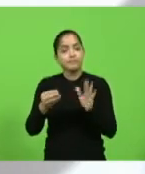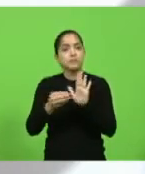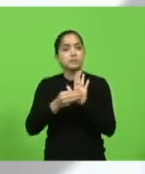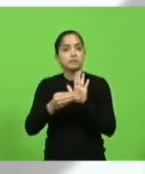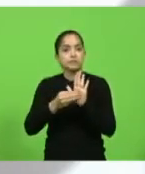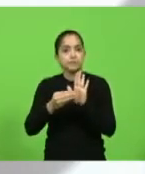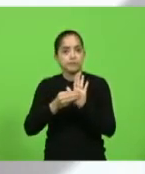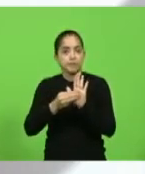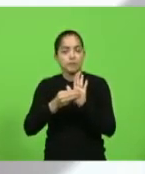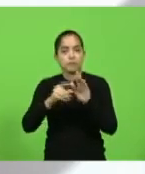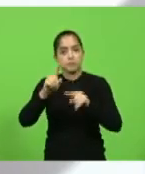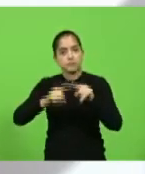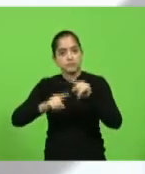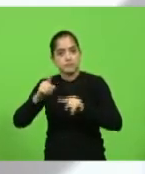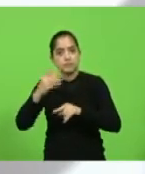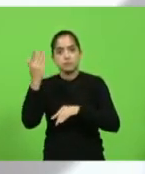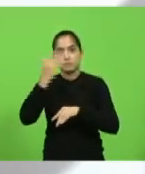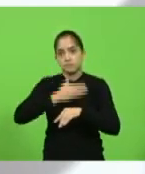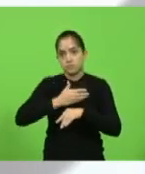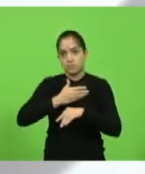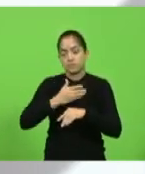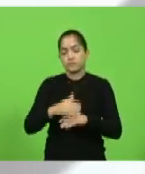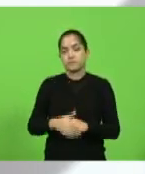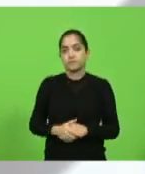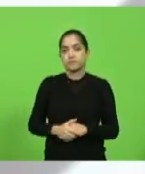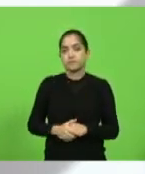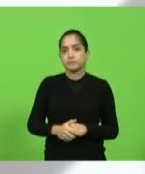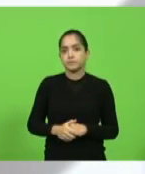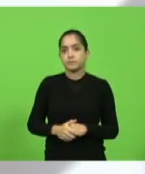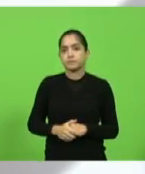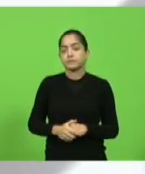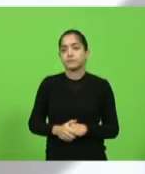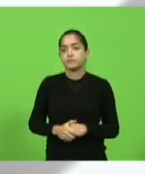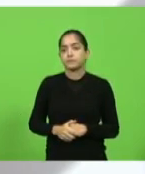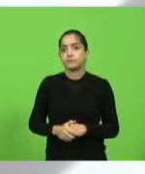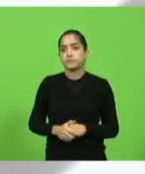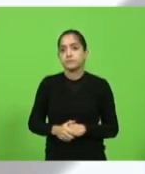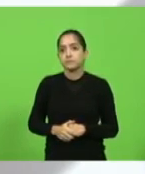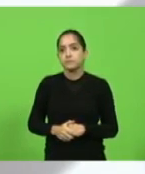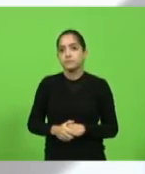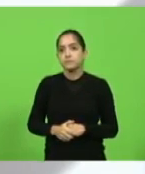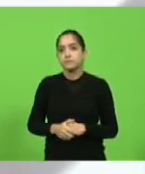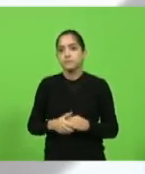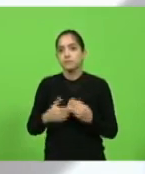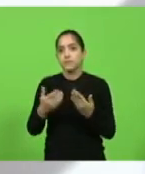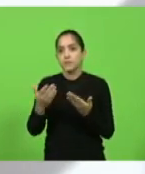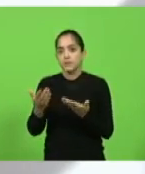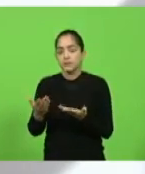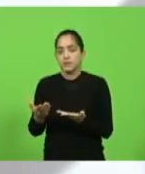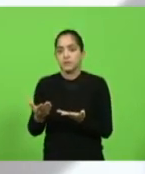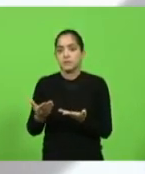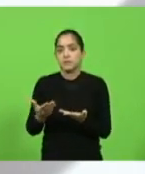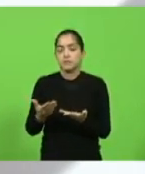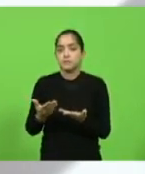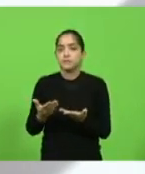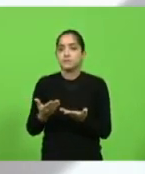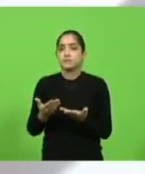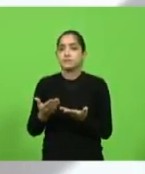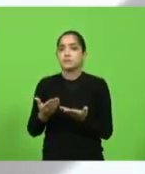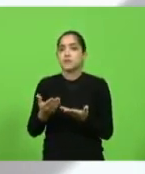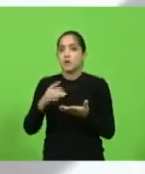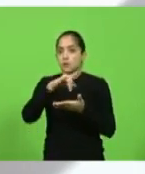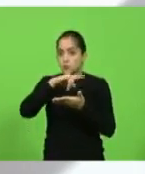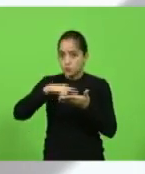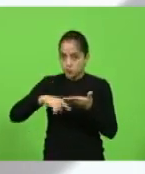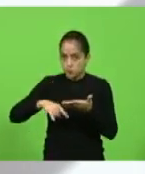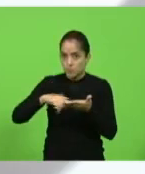informativos, não ganhar idêntico tratamento. Não nos foge à mente, senhores, que os documentos